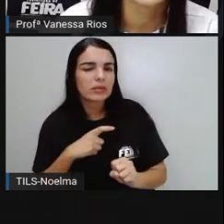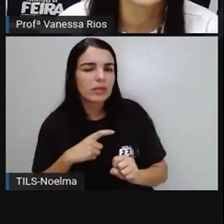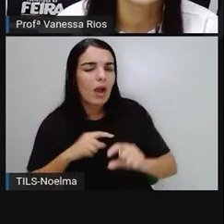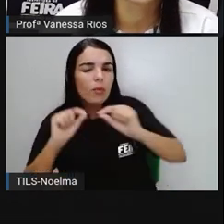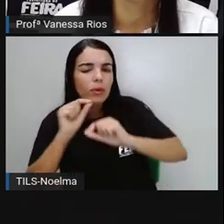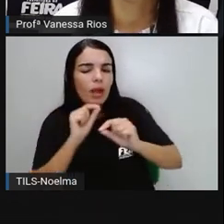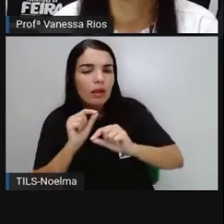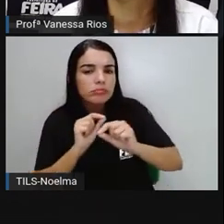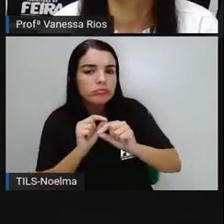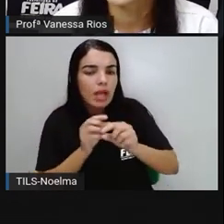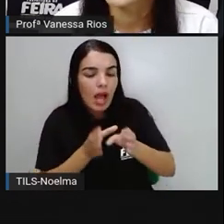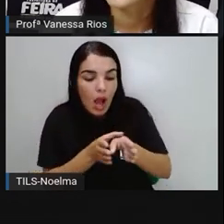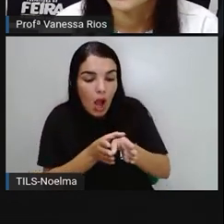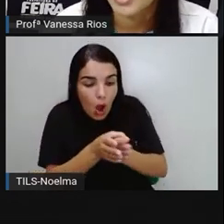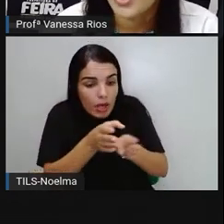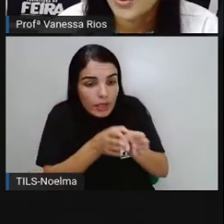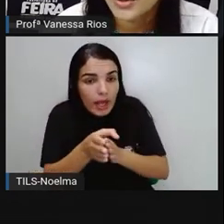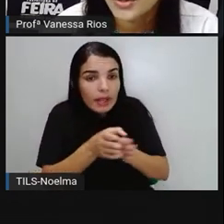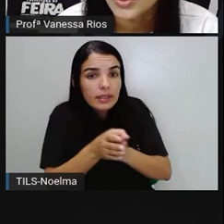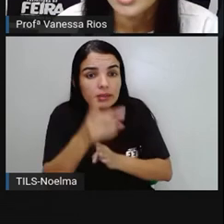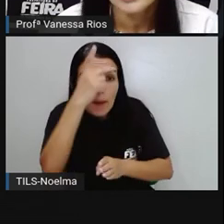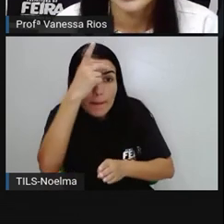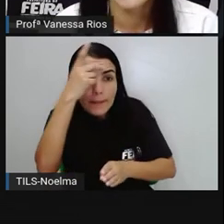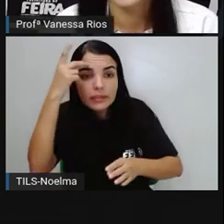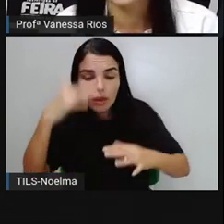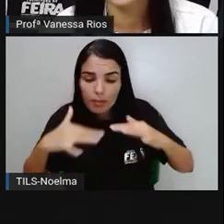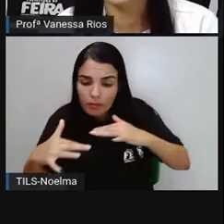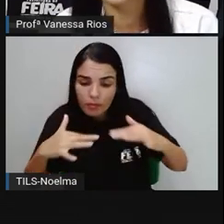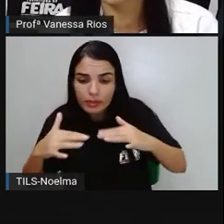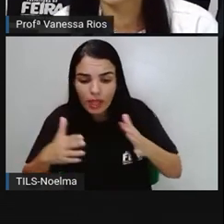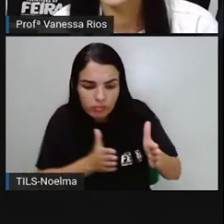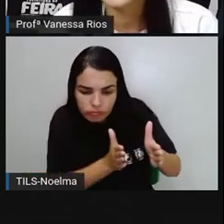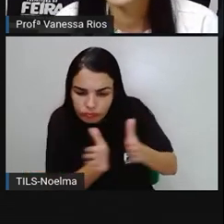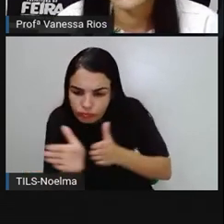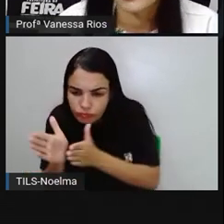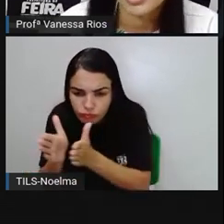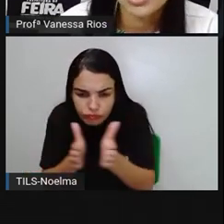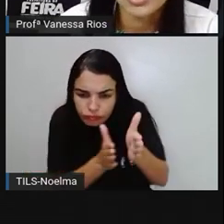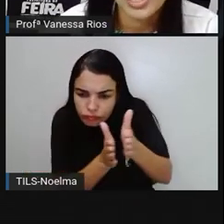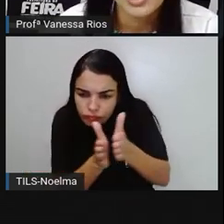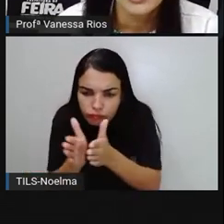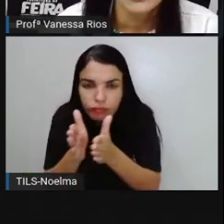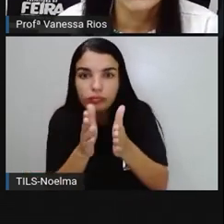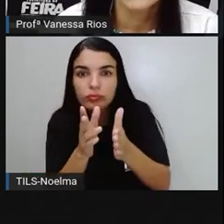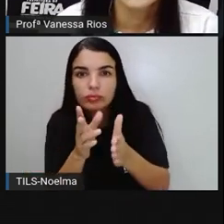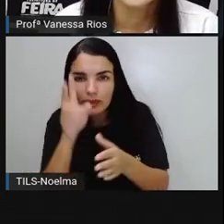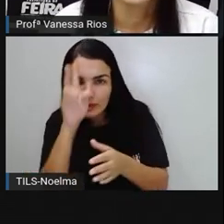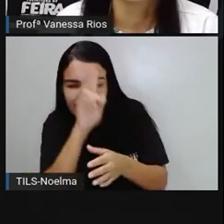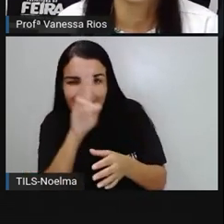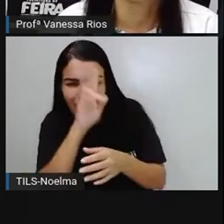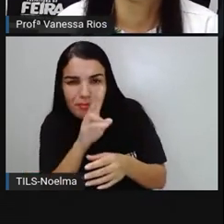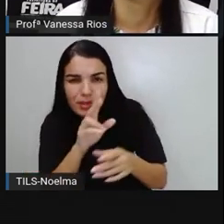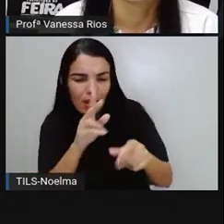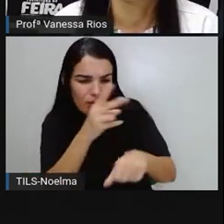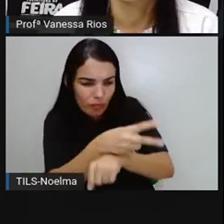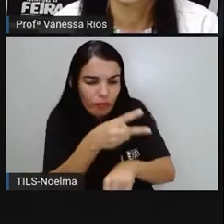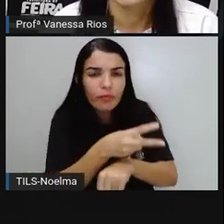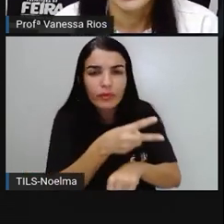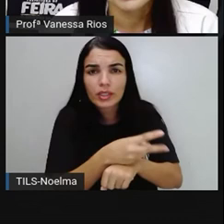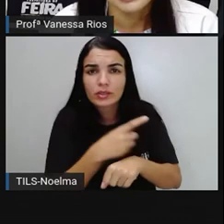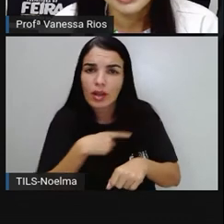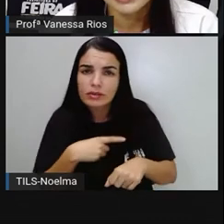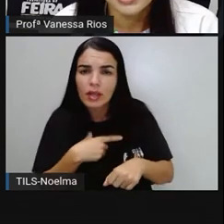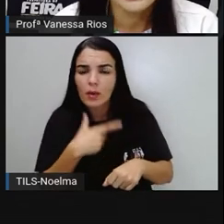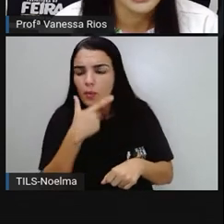de pessoas ao se movimentarem no percurso. É o que a gente observou lá no vídeo, né, onde Chico desenhou o mapa de